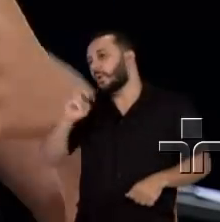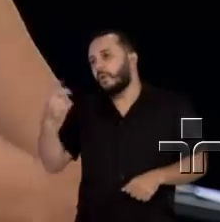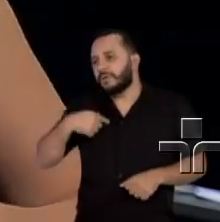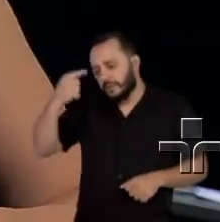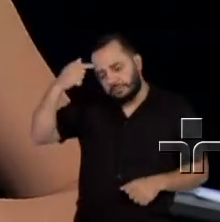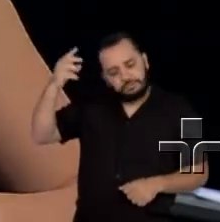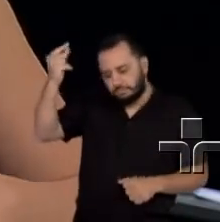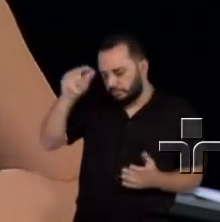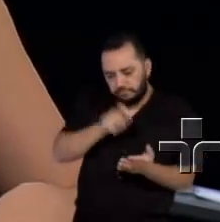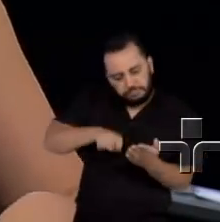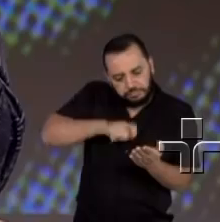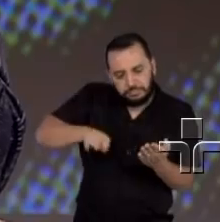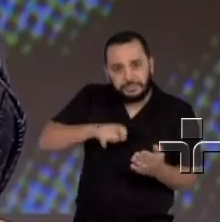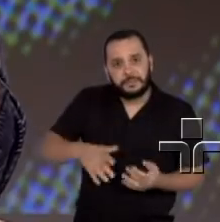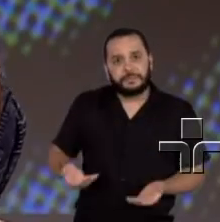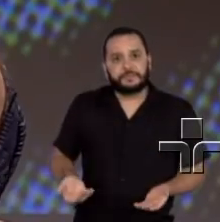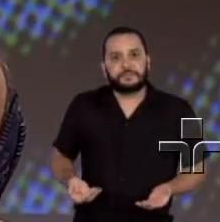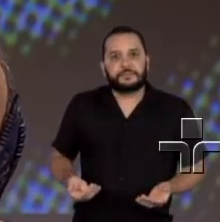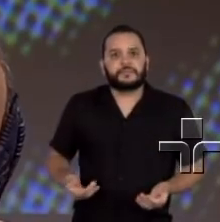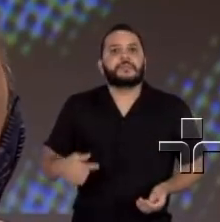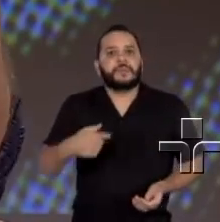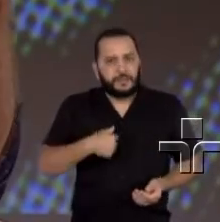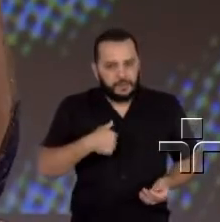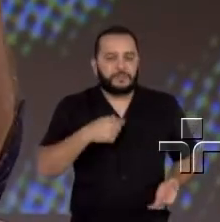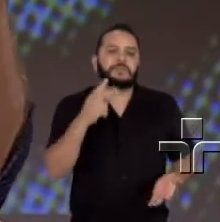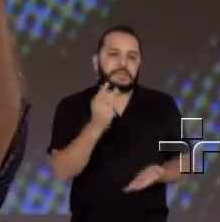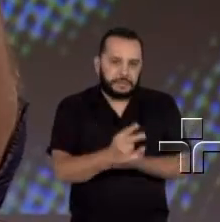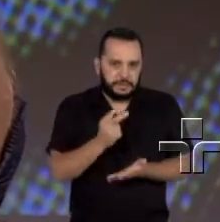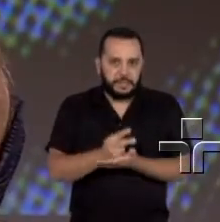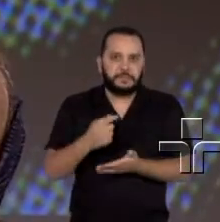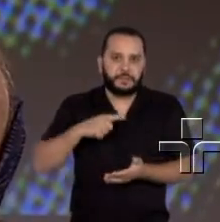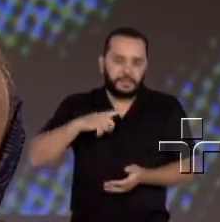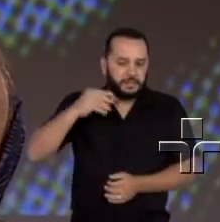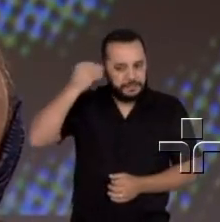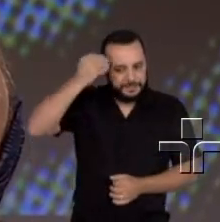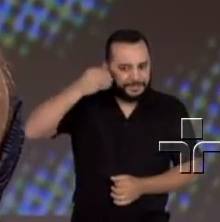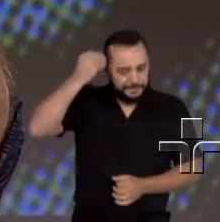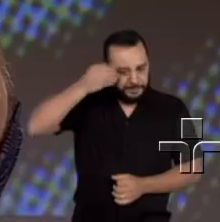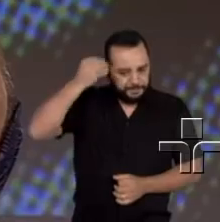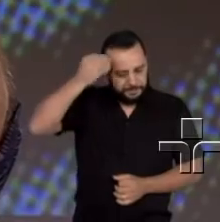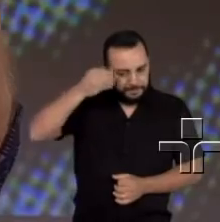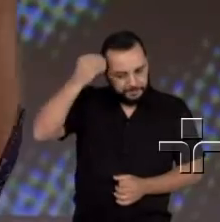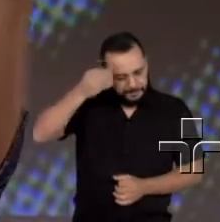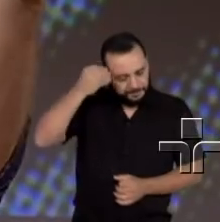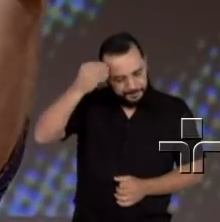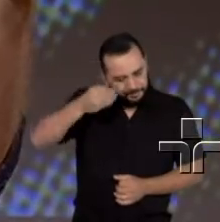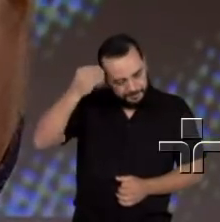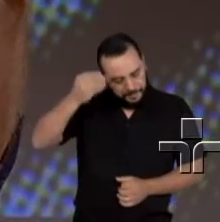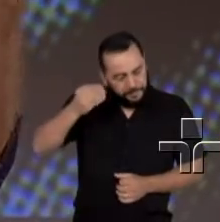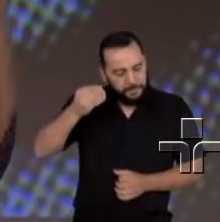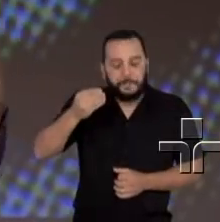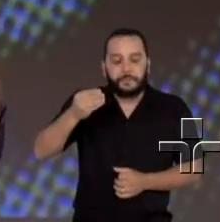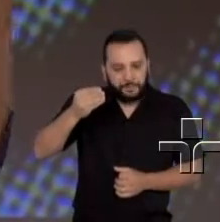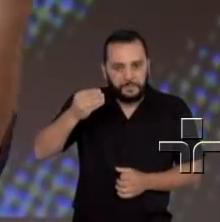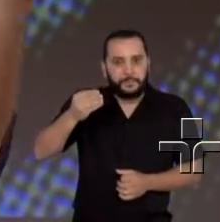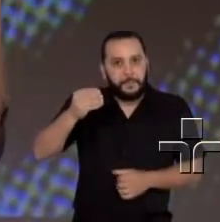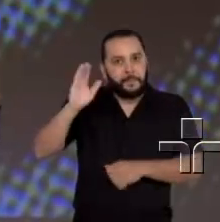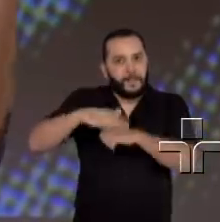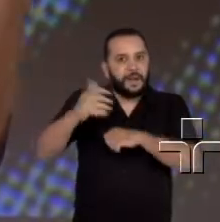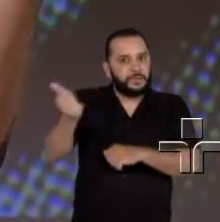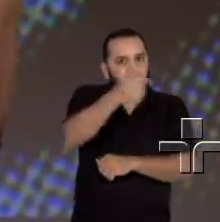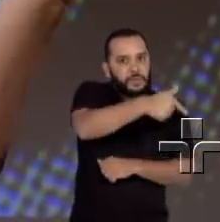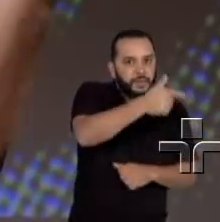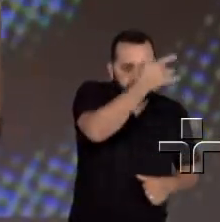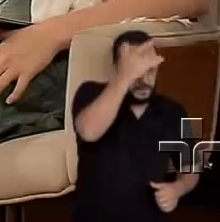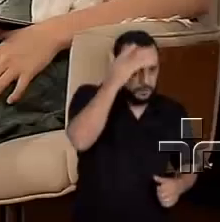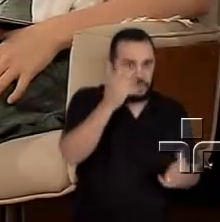estava escrevendo? Não, eu sempre tive uma bagagem, como te falei, uma bagagem maior do que as pessoas da minha idade.